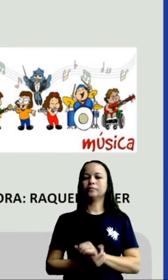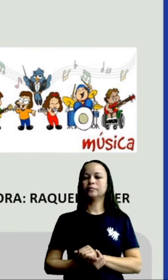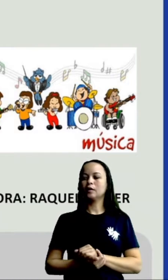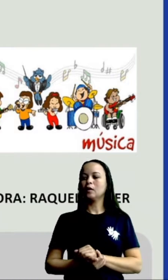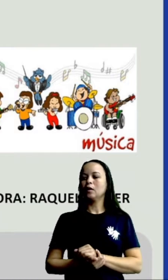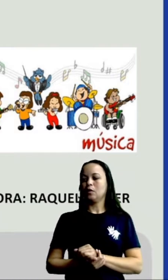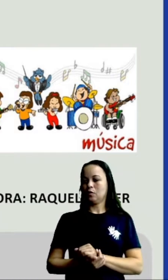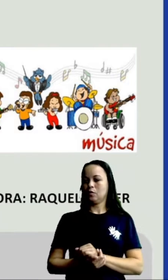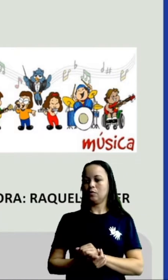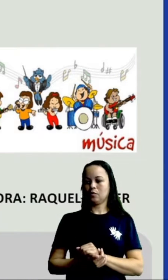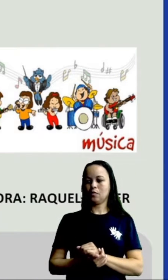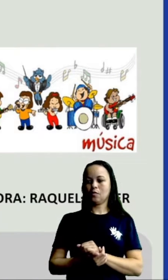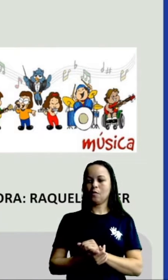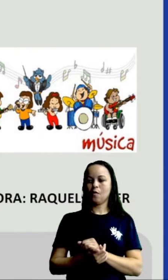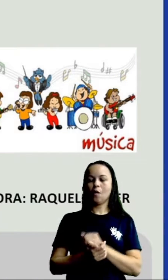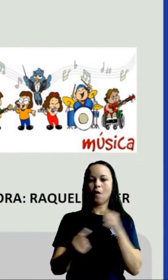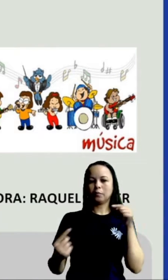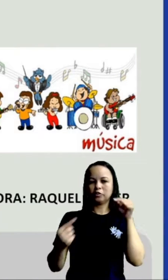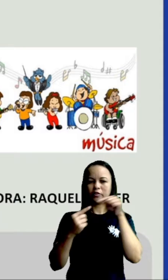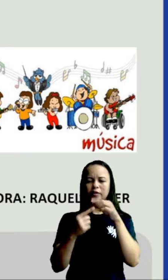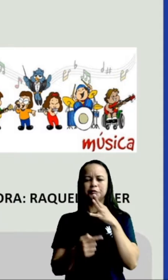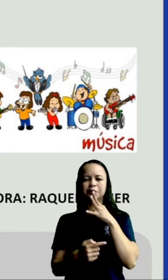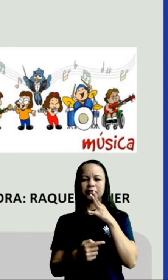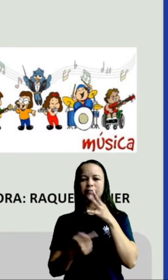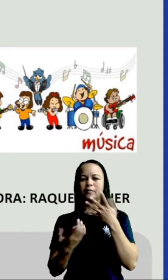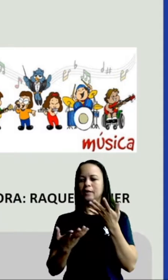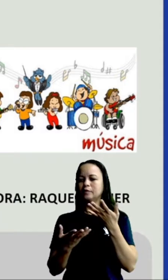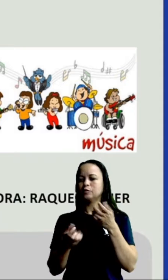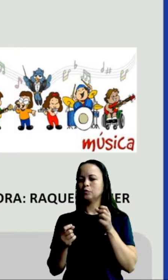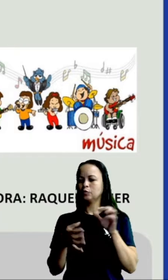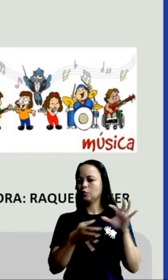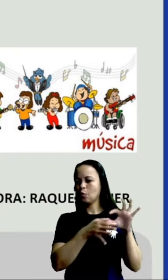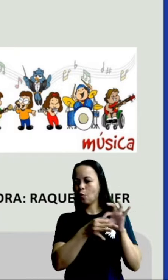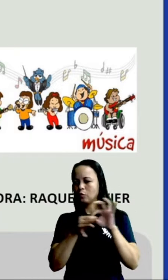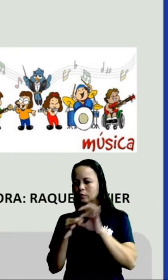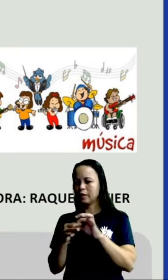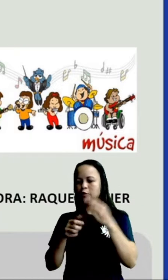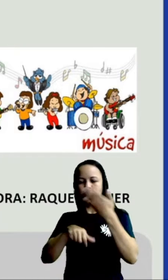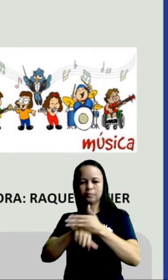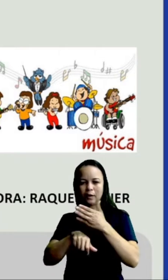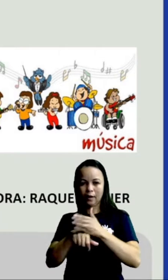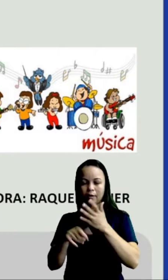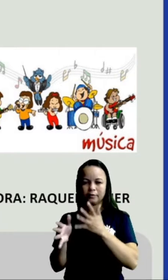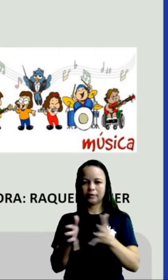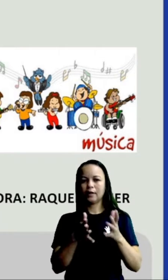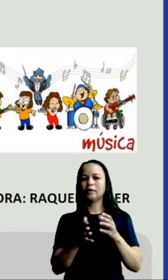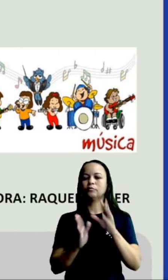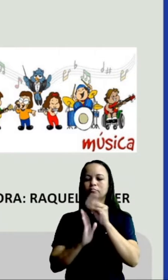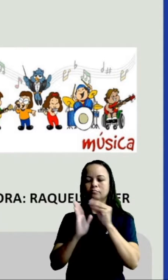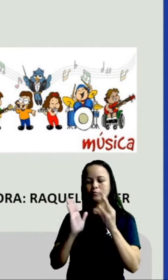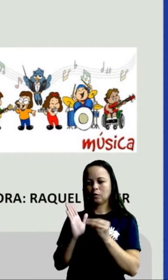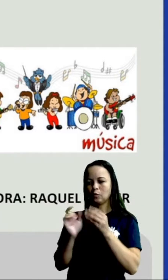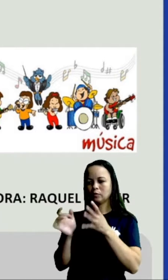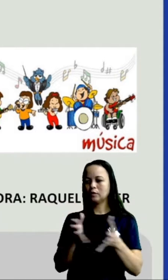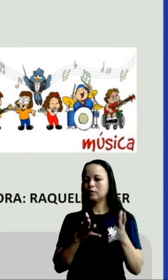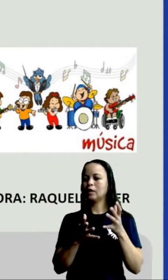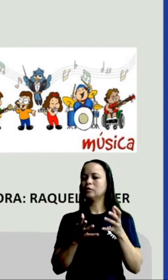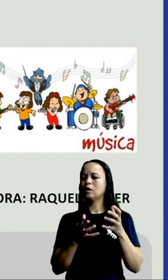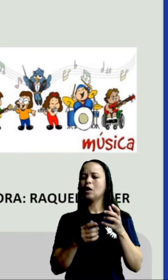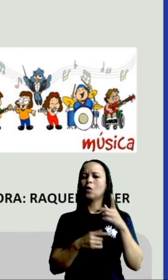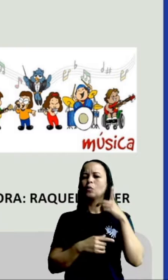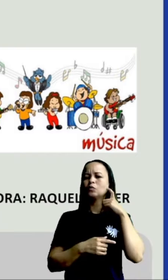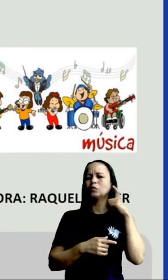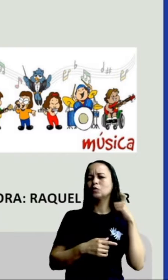desculpa contextos e práticas tá o conteúdo será sons e ruídos corporais vocais